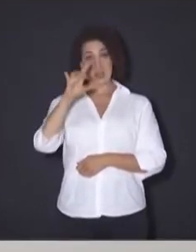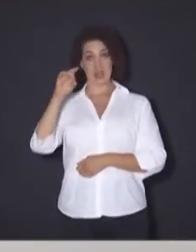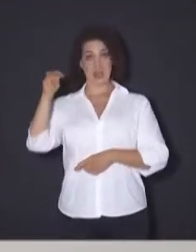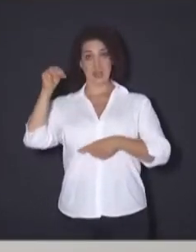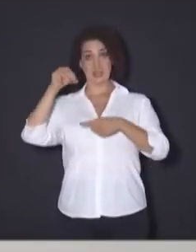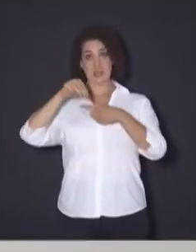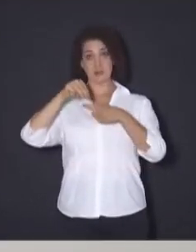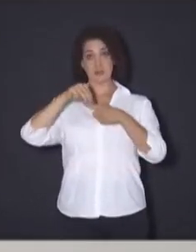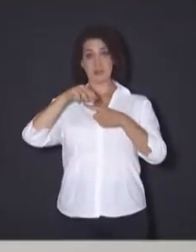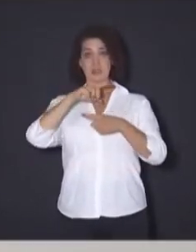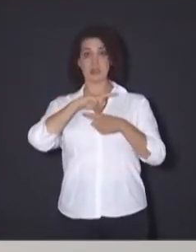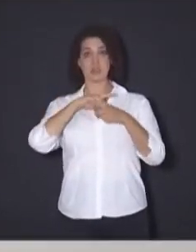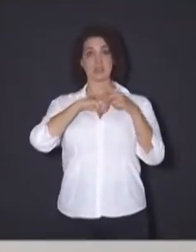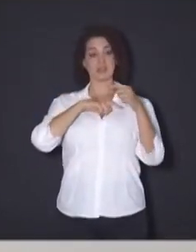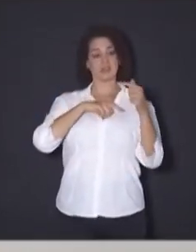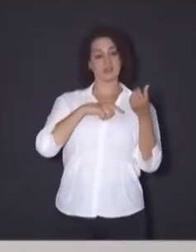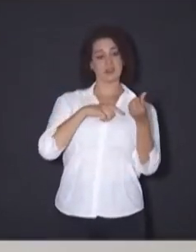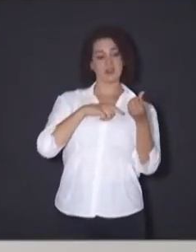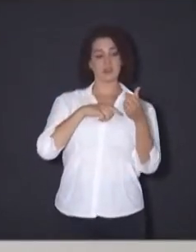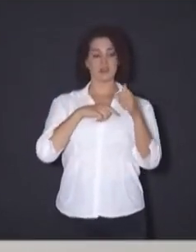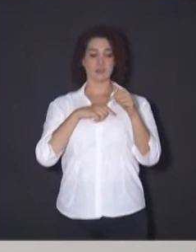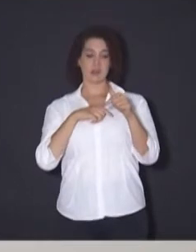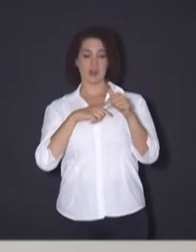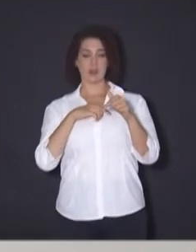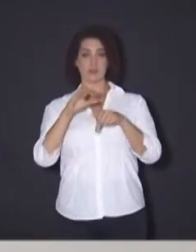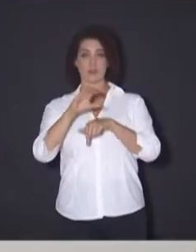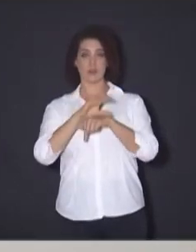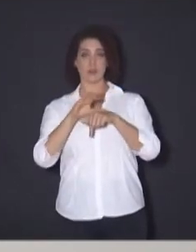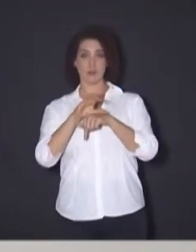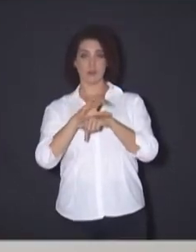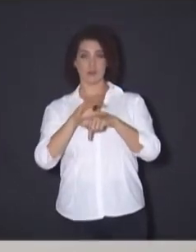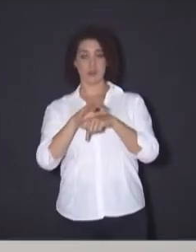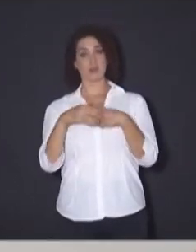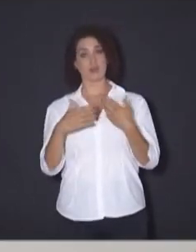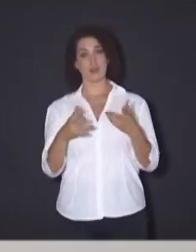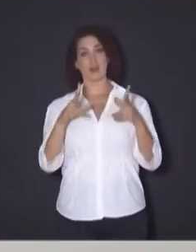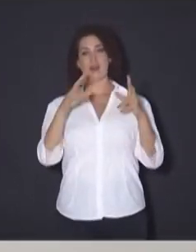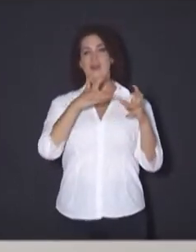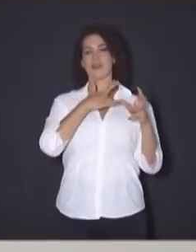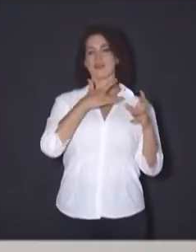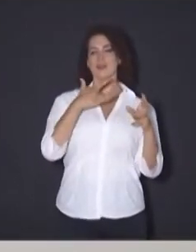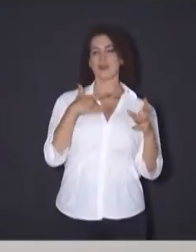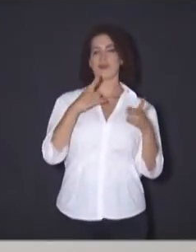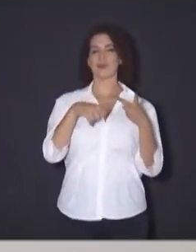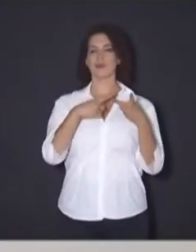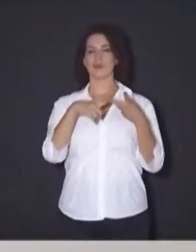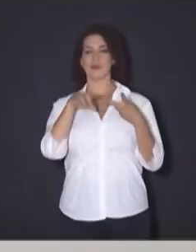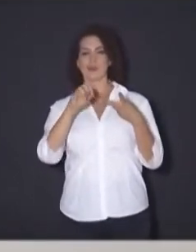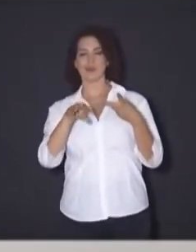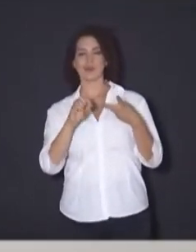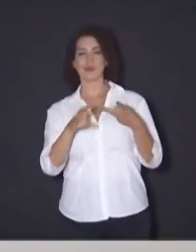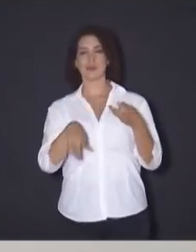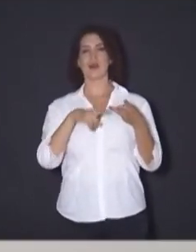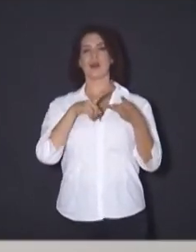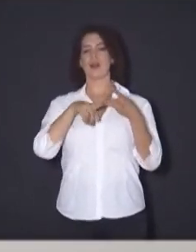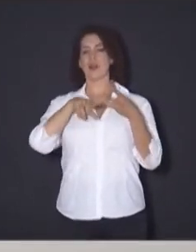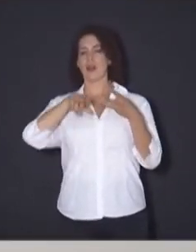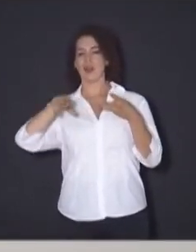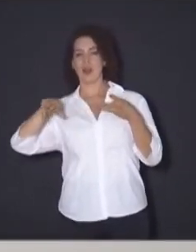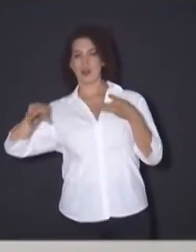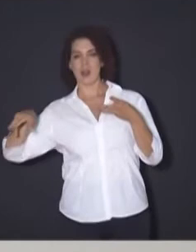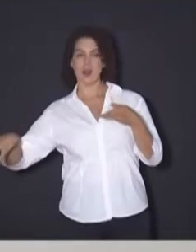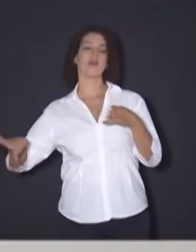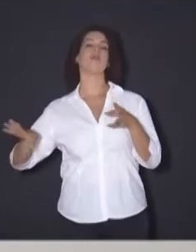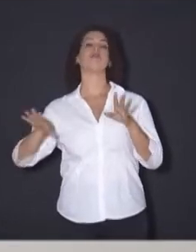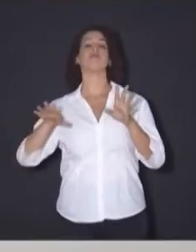67 conselhos e contando aí saúde educação assistência social meio ambiente etc etc